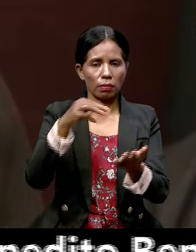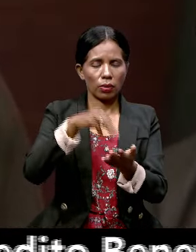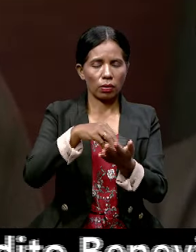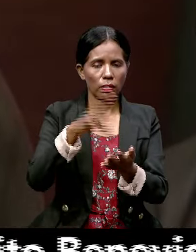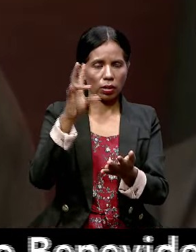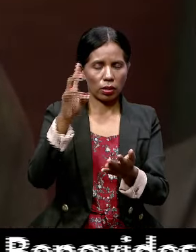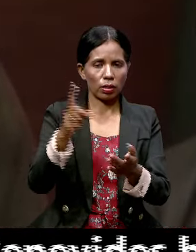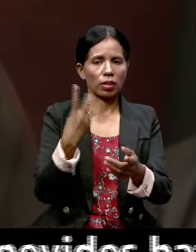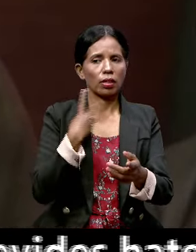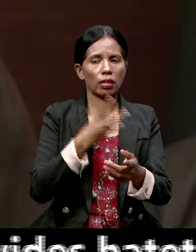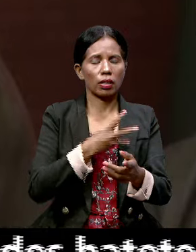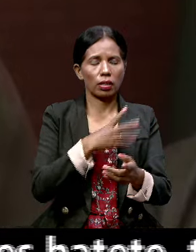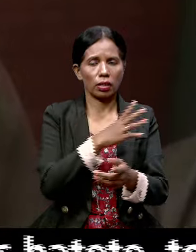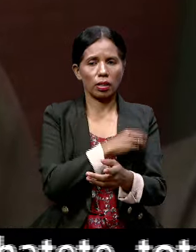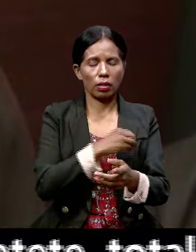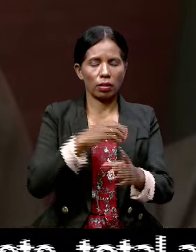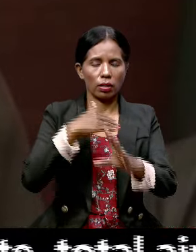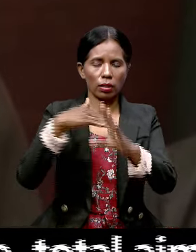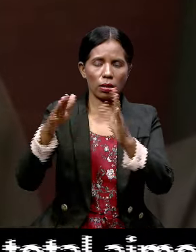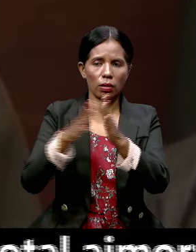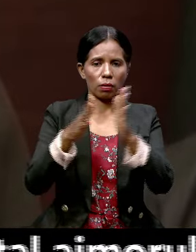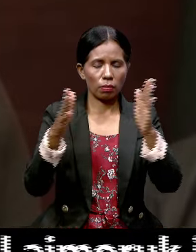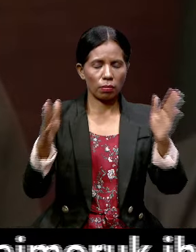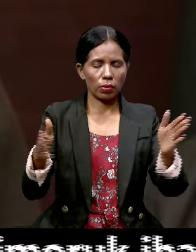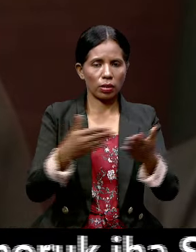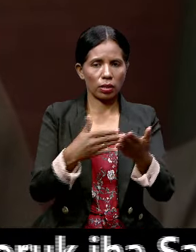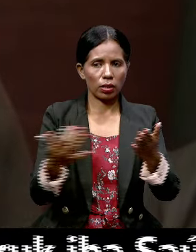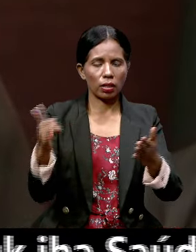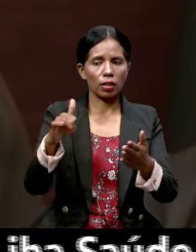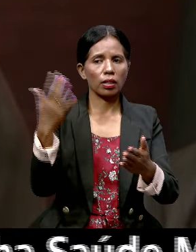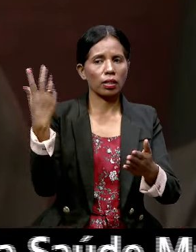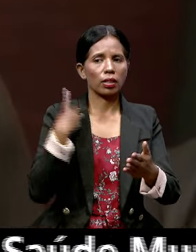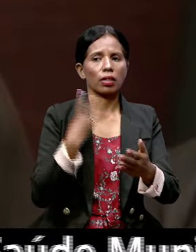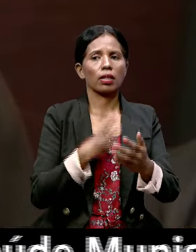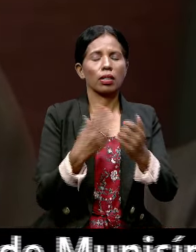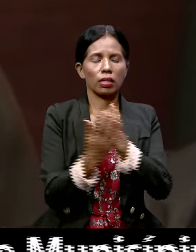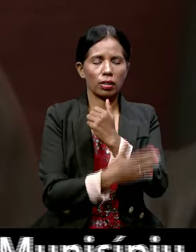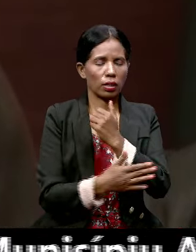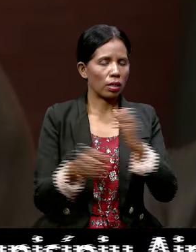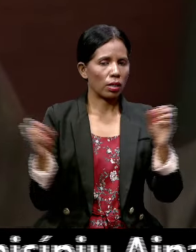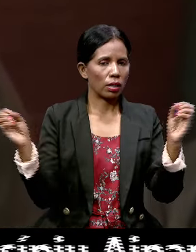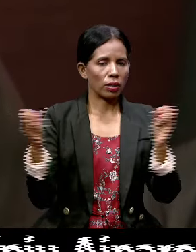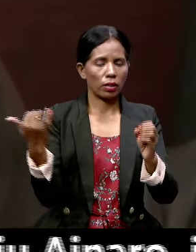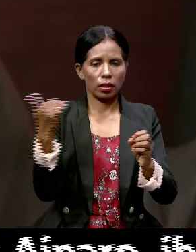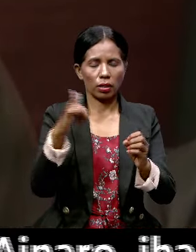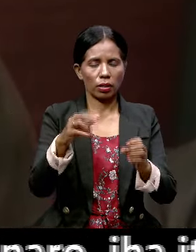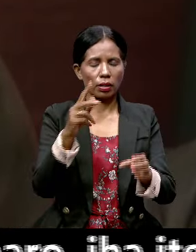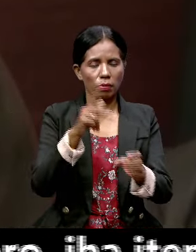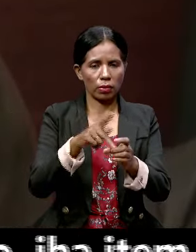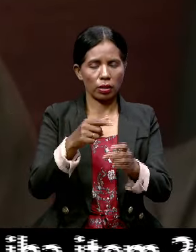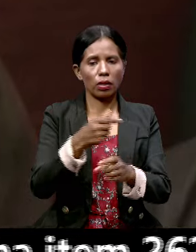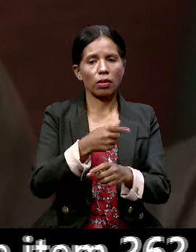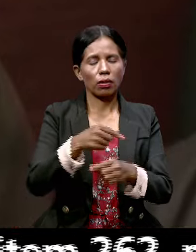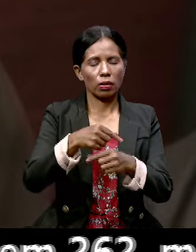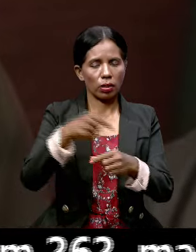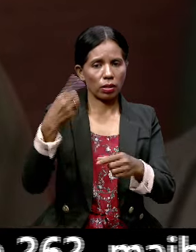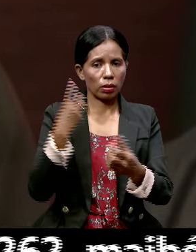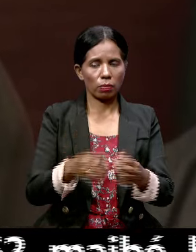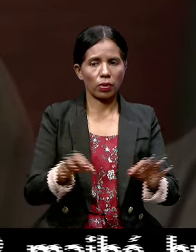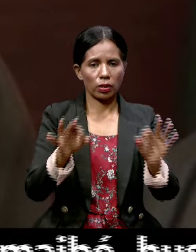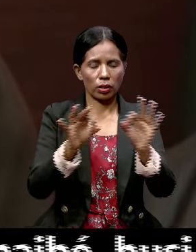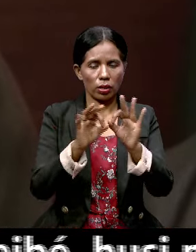vacina. Nune ia tenia destino exportação bot para produtor xira, ia tenia nação, la hoste ia setor minerai no gás. Importante